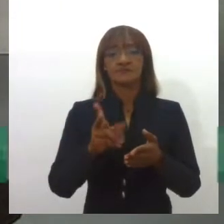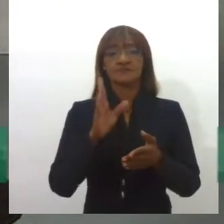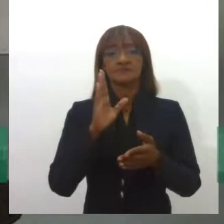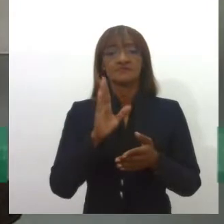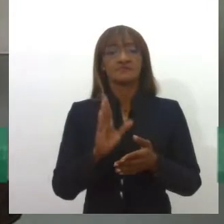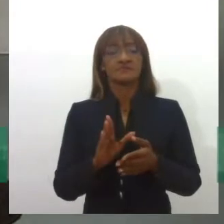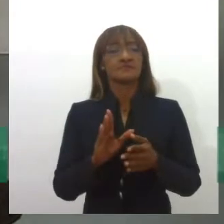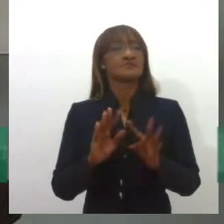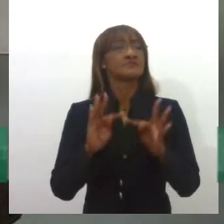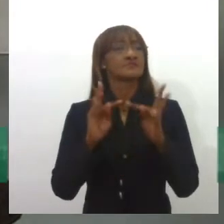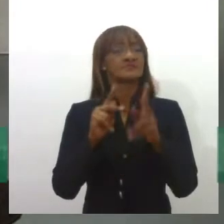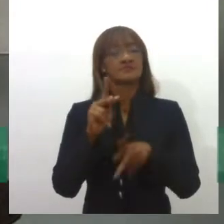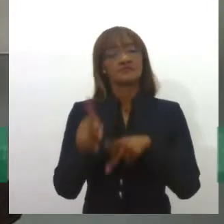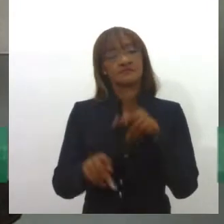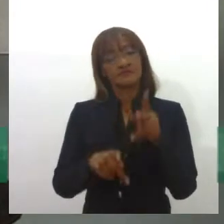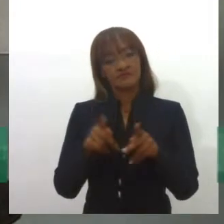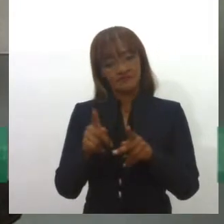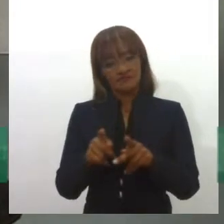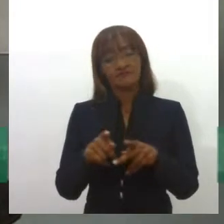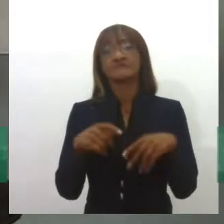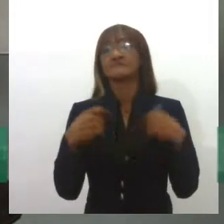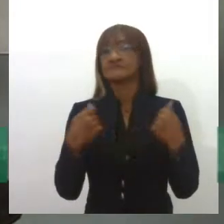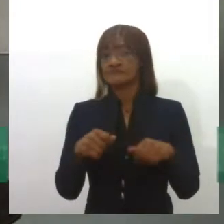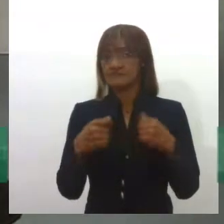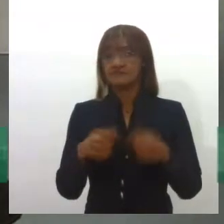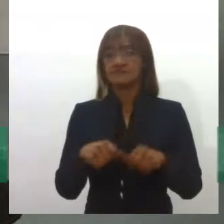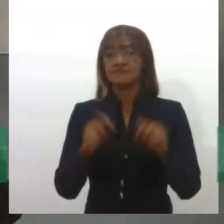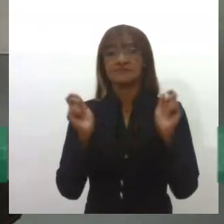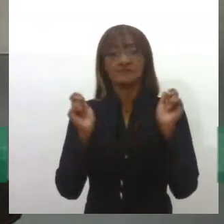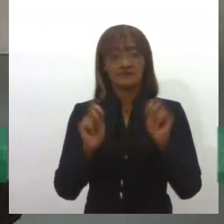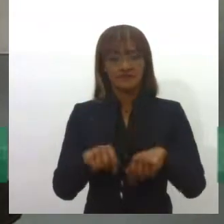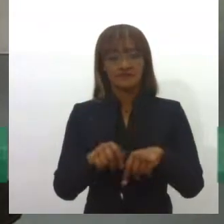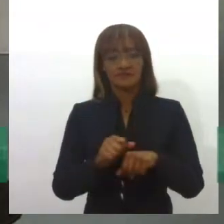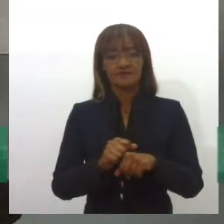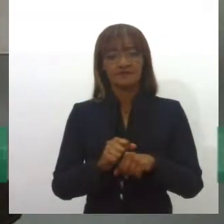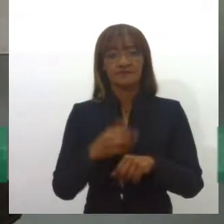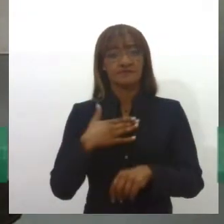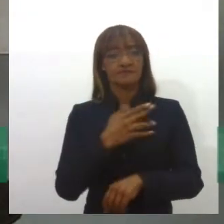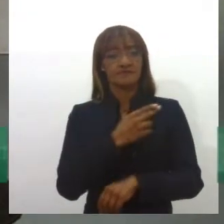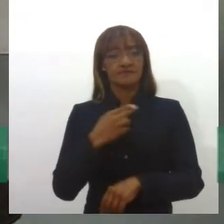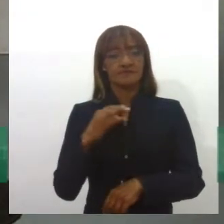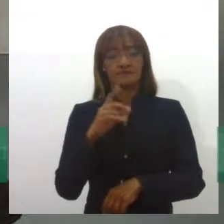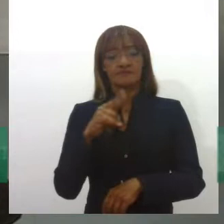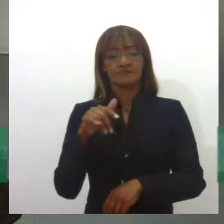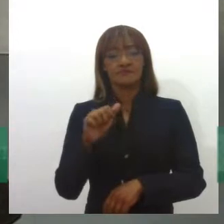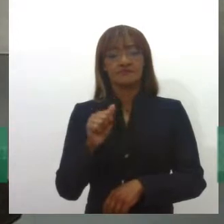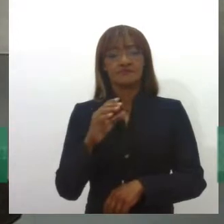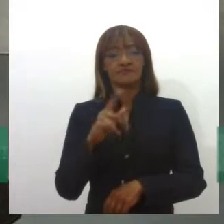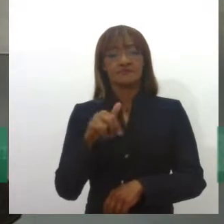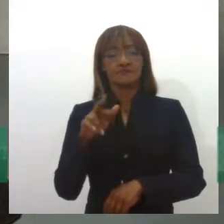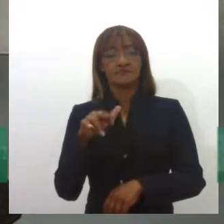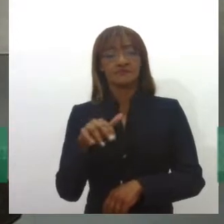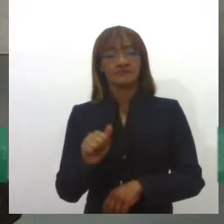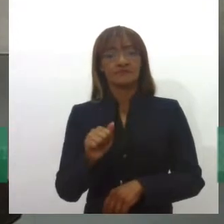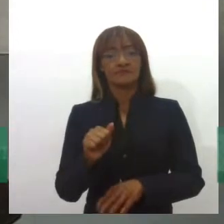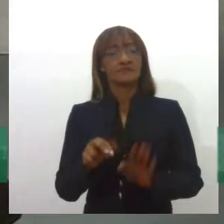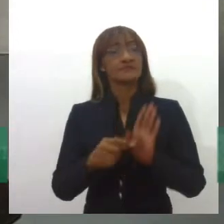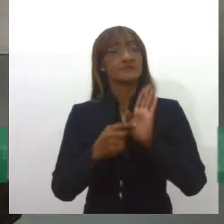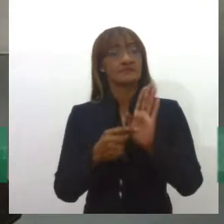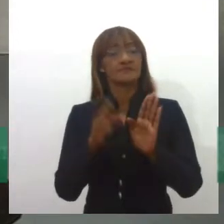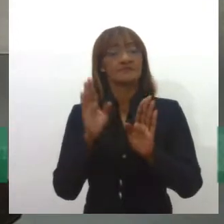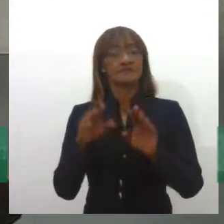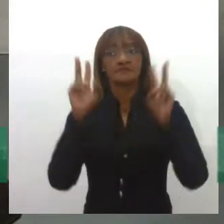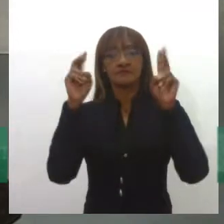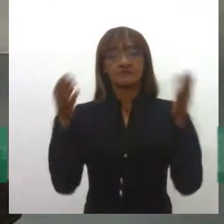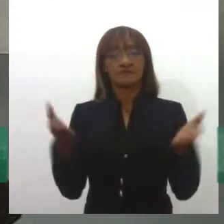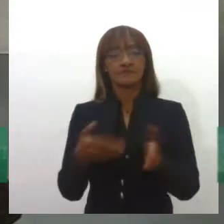qual toda a população pode, deve e pode participar. Eu sou Clécia Carla e a partir de agora apresento o tema de hoje, o Projeto de